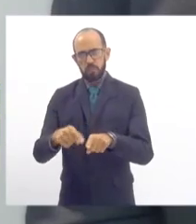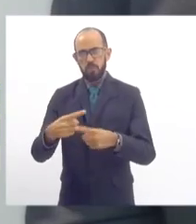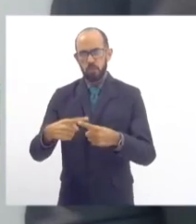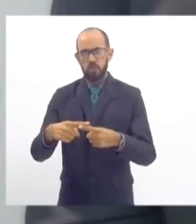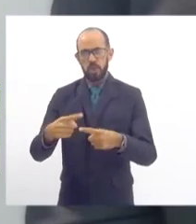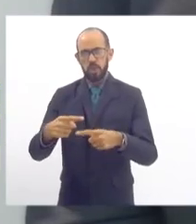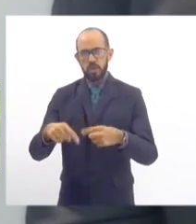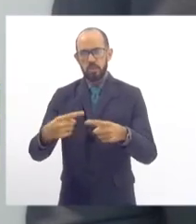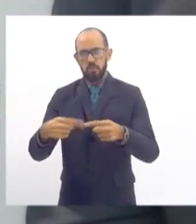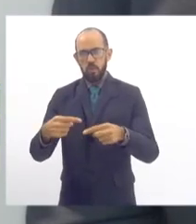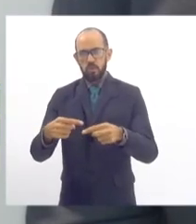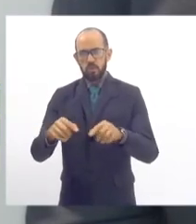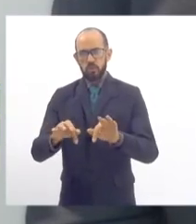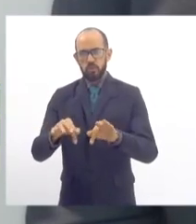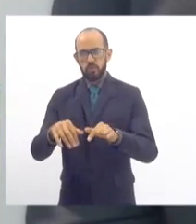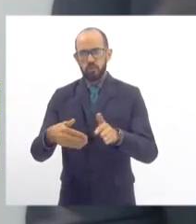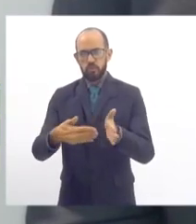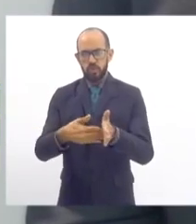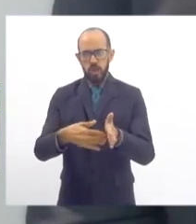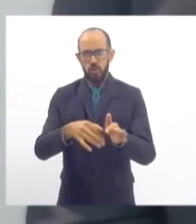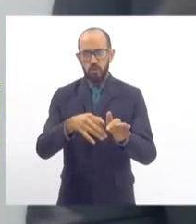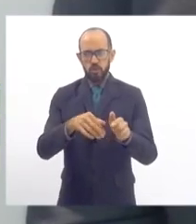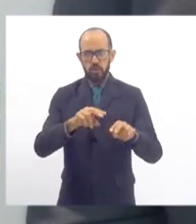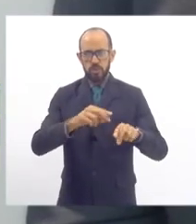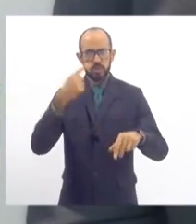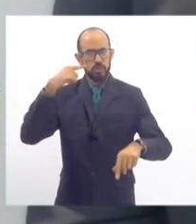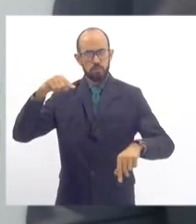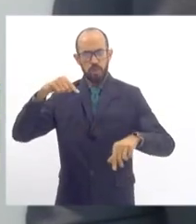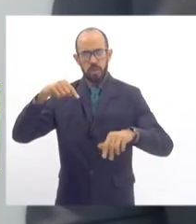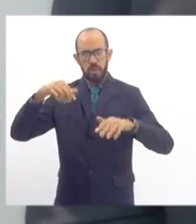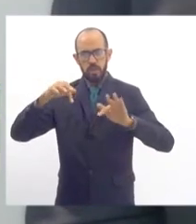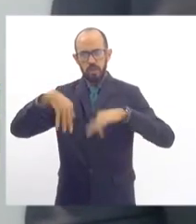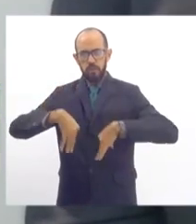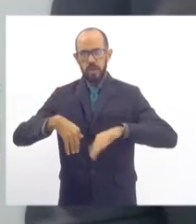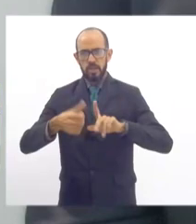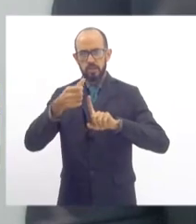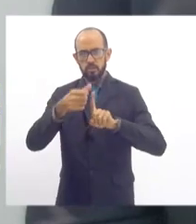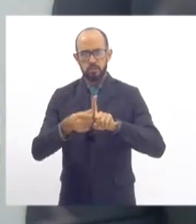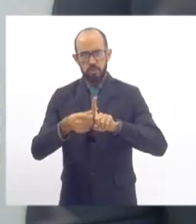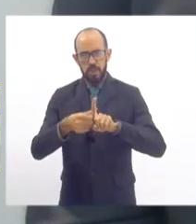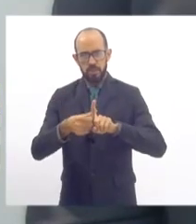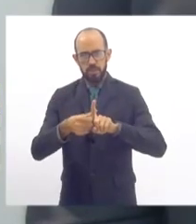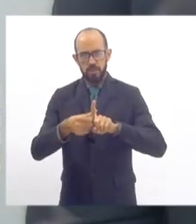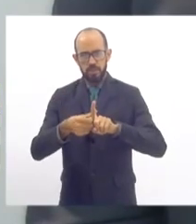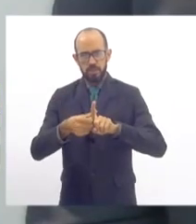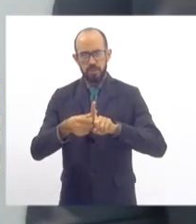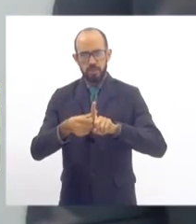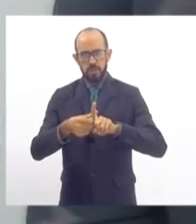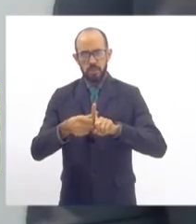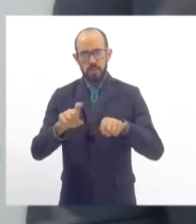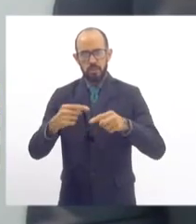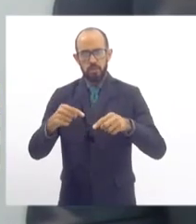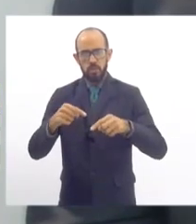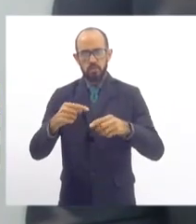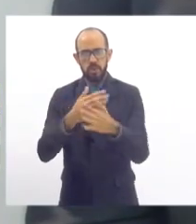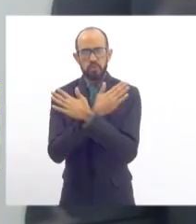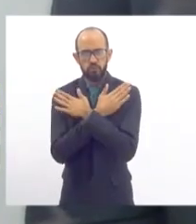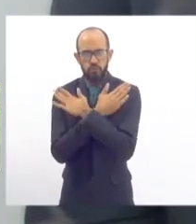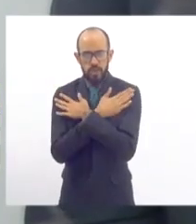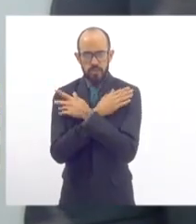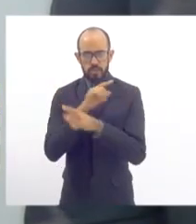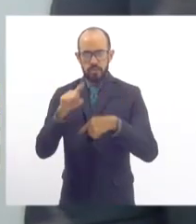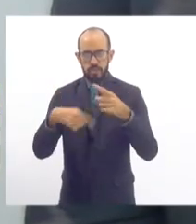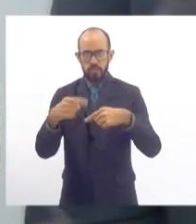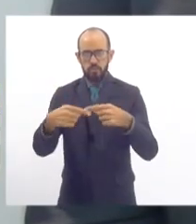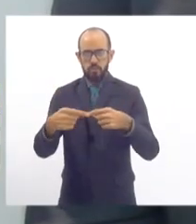no final da semana, praticamente, termina o semestre e entra-se em recesso. E aí, daqui a pouco,